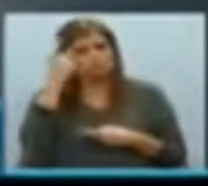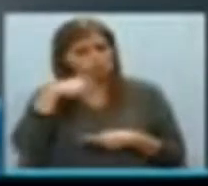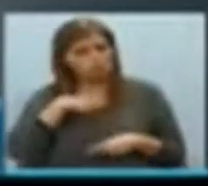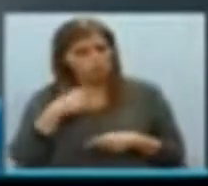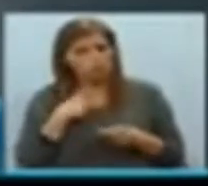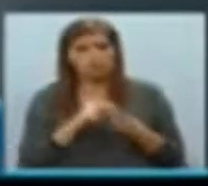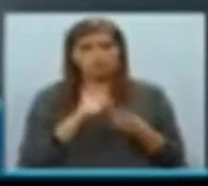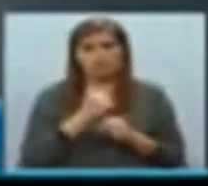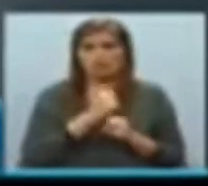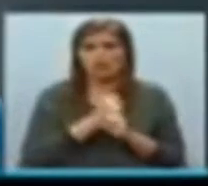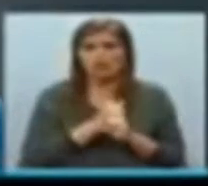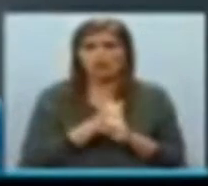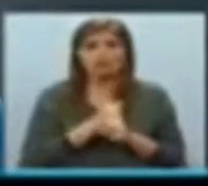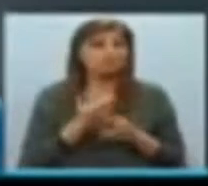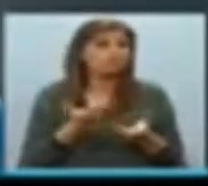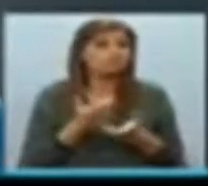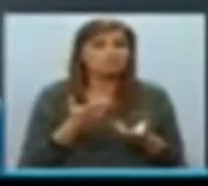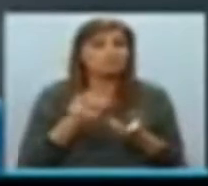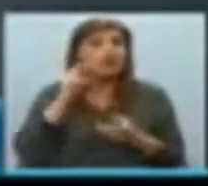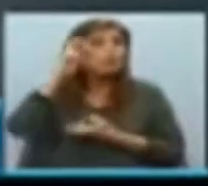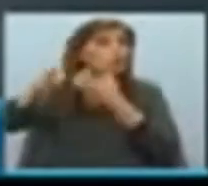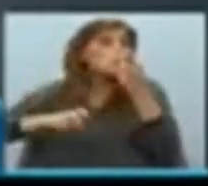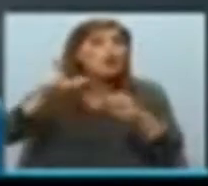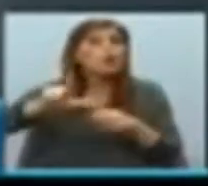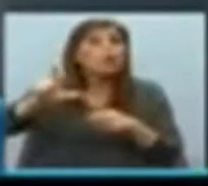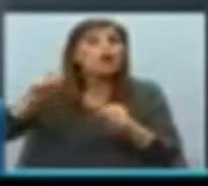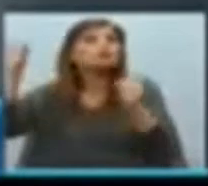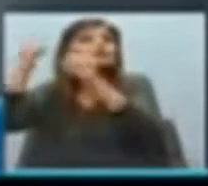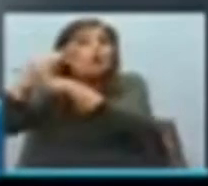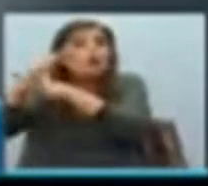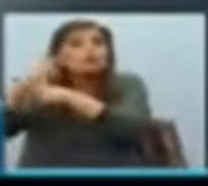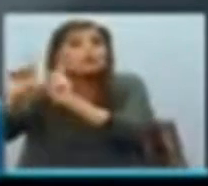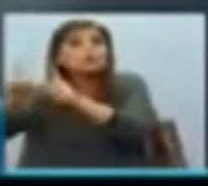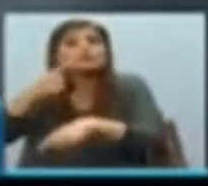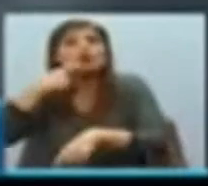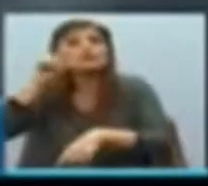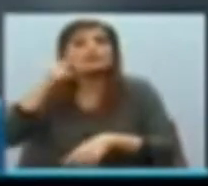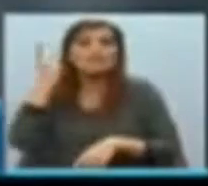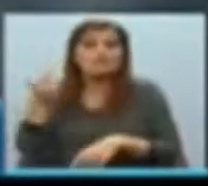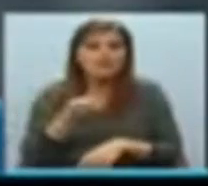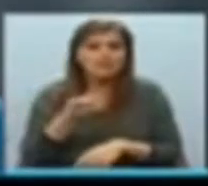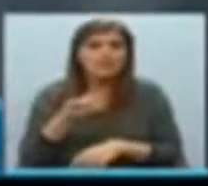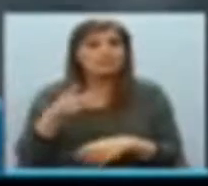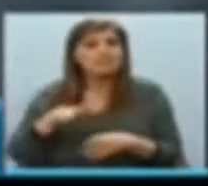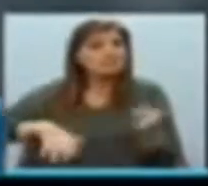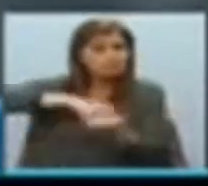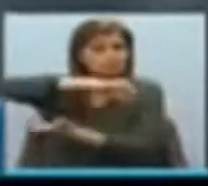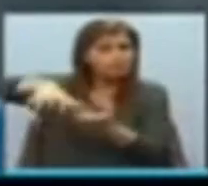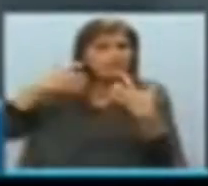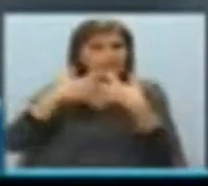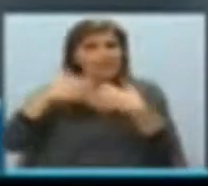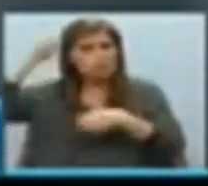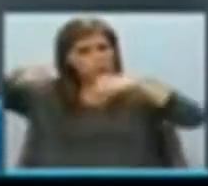trabalho tudo e procurar outro lugar para recomeçar a vida e isso no meio de uma guerra de lugares sendo bombardeados então tentei muito